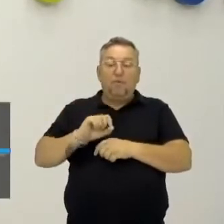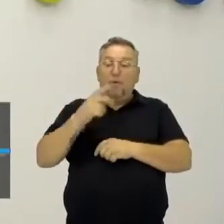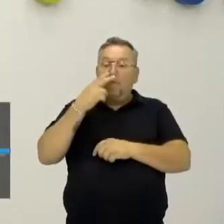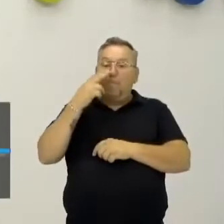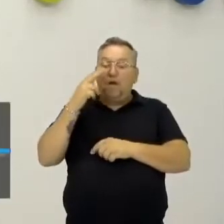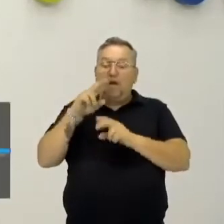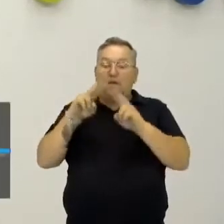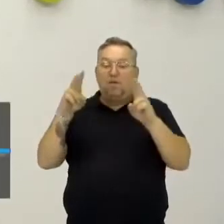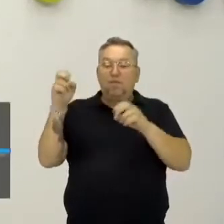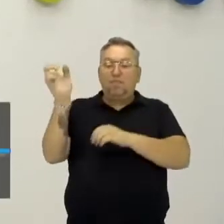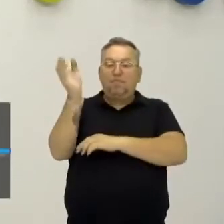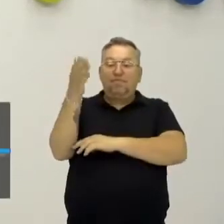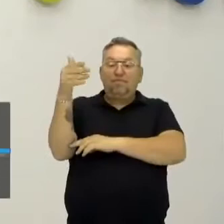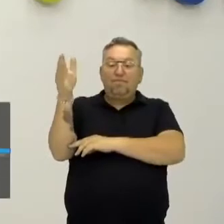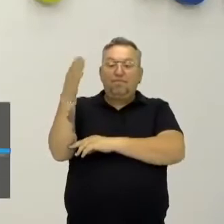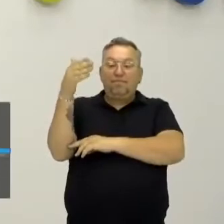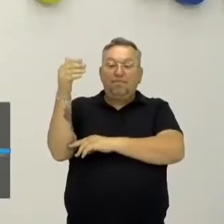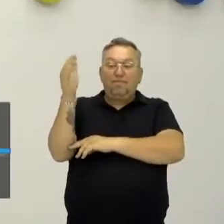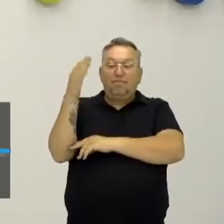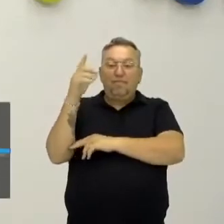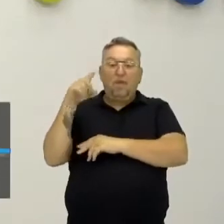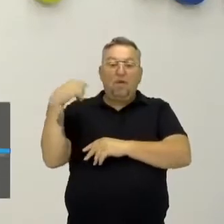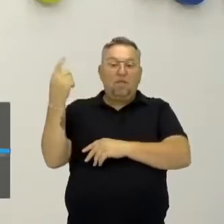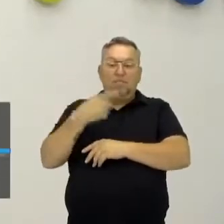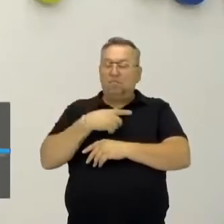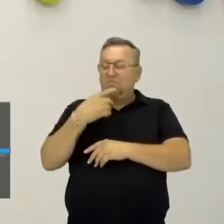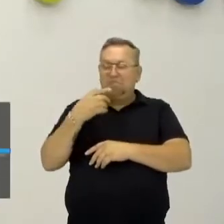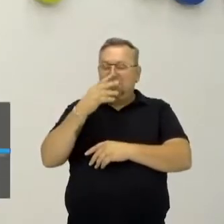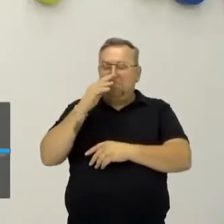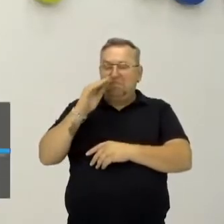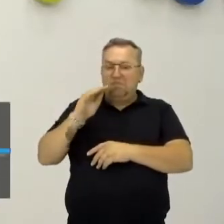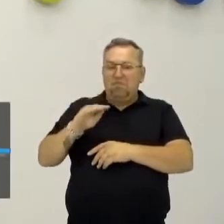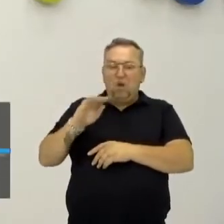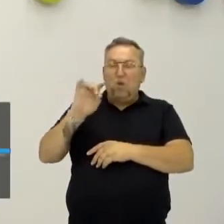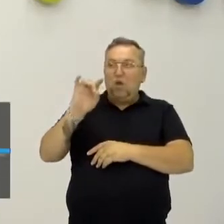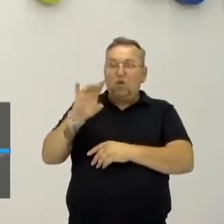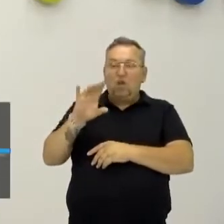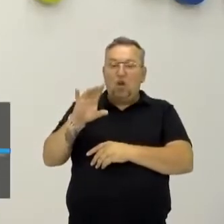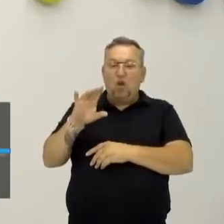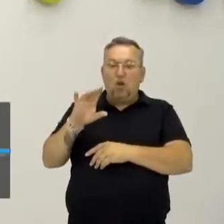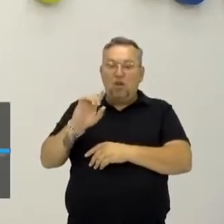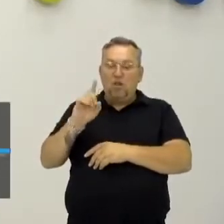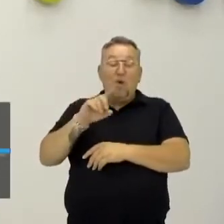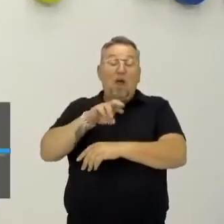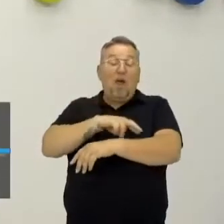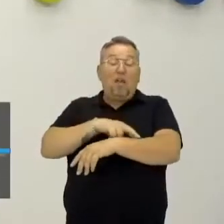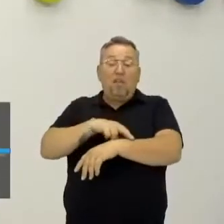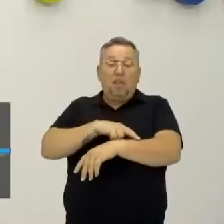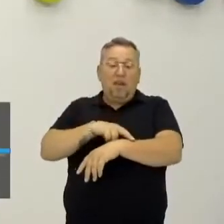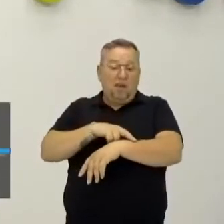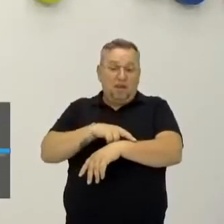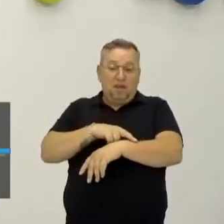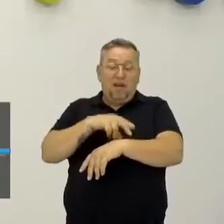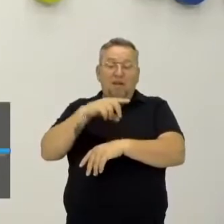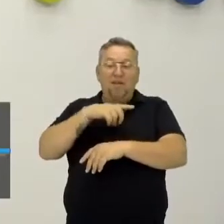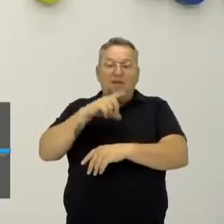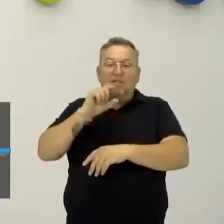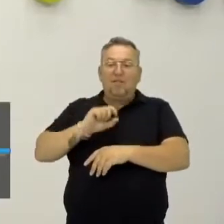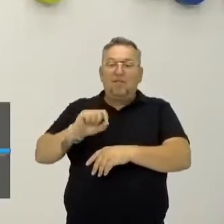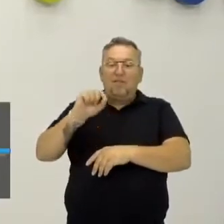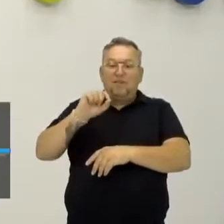bandeira até da nossa cátedra, é que não importa, não basta não ser racista, né? Nós temos que